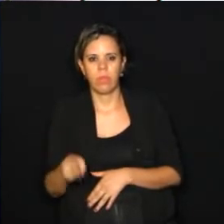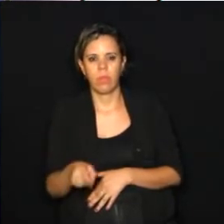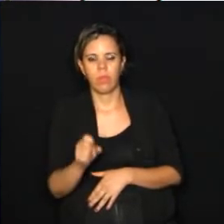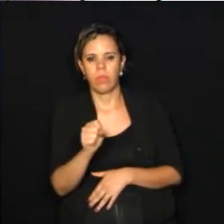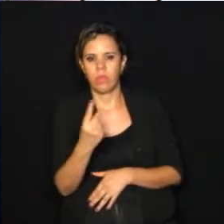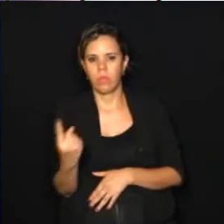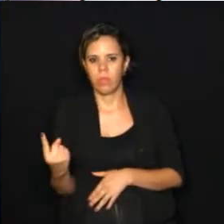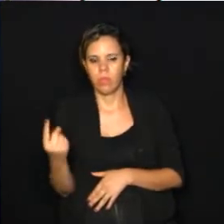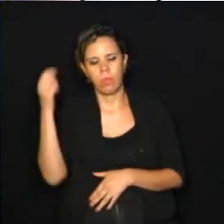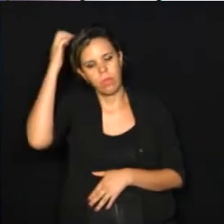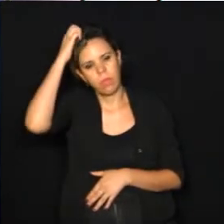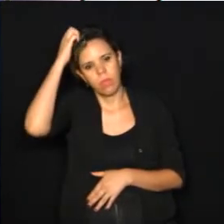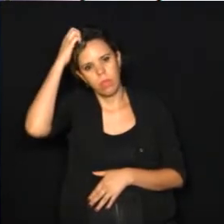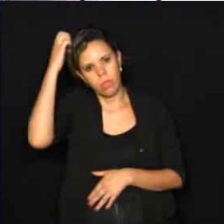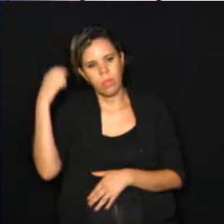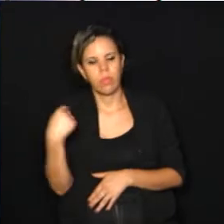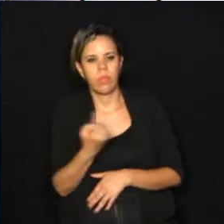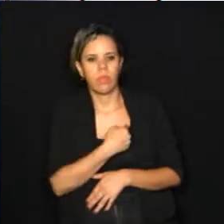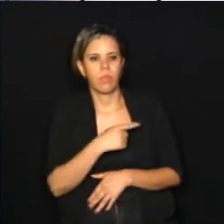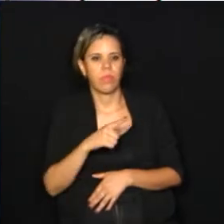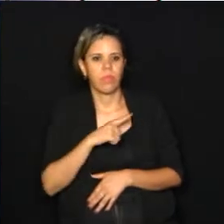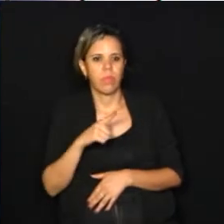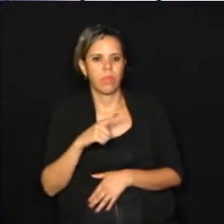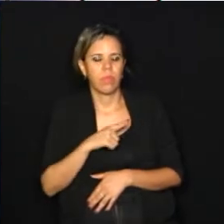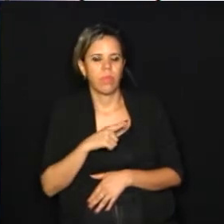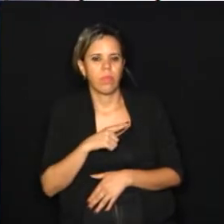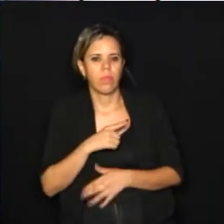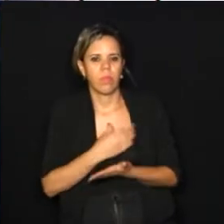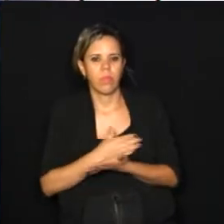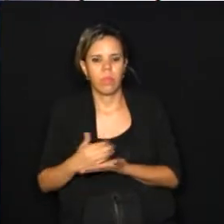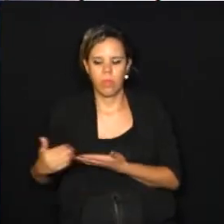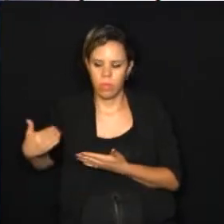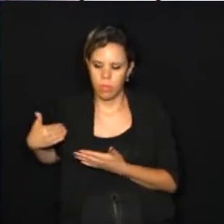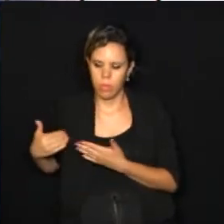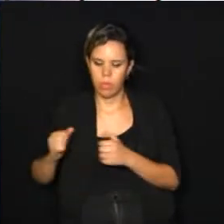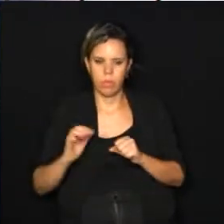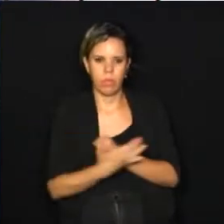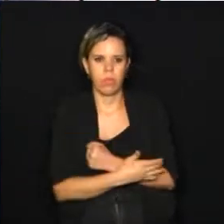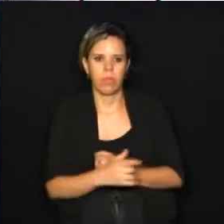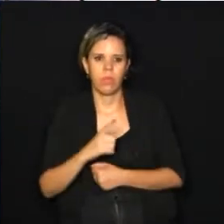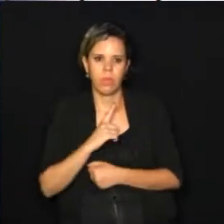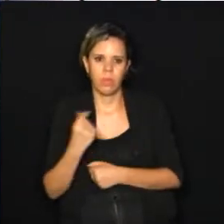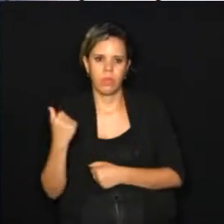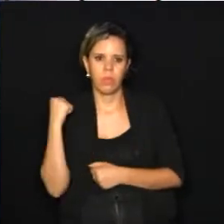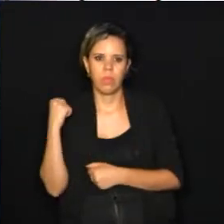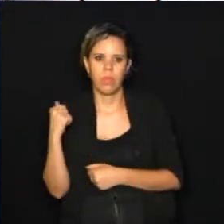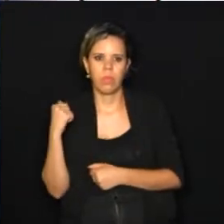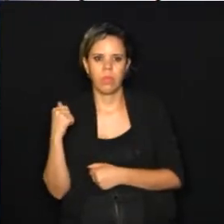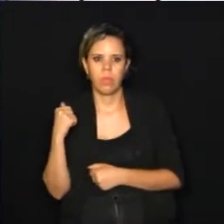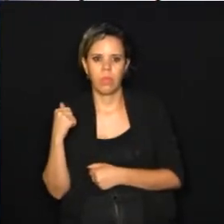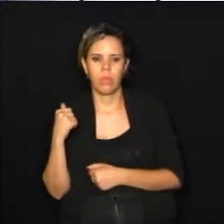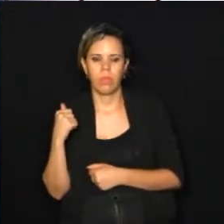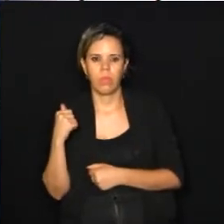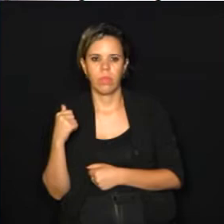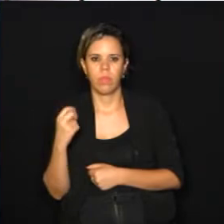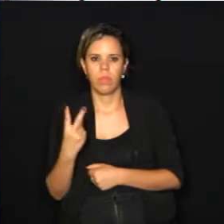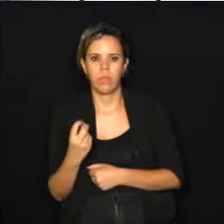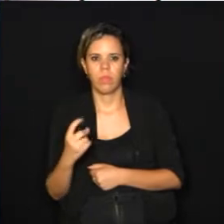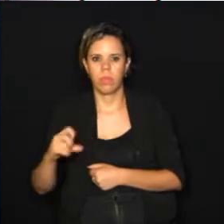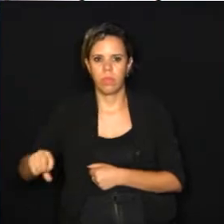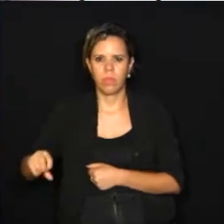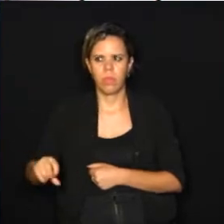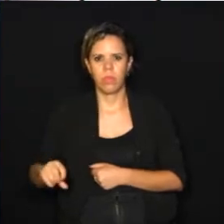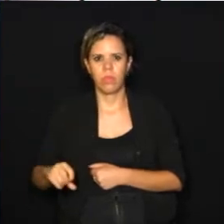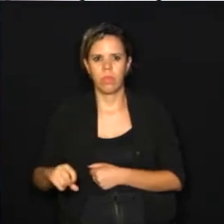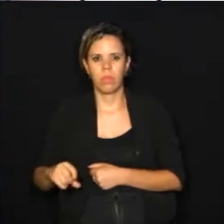82,81. Taxa que nós tínhamos lá no começo da pandemia, lá no meio de 2019, Gabriel.